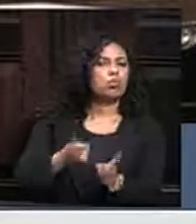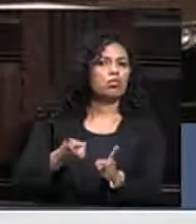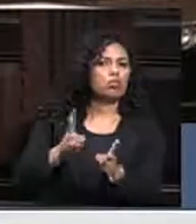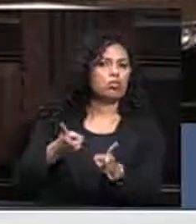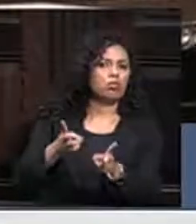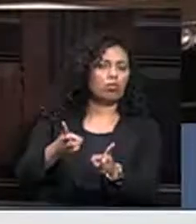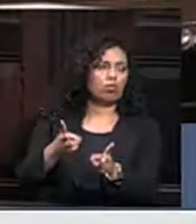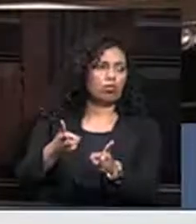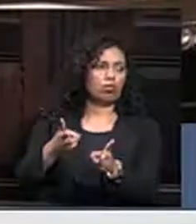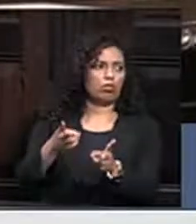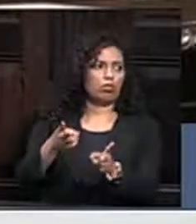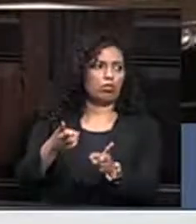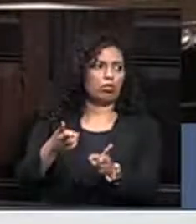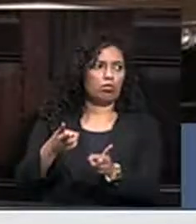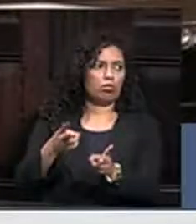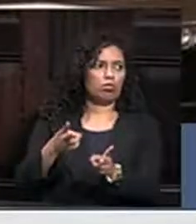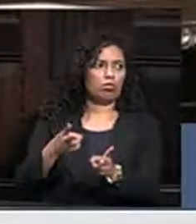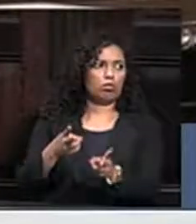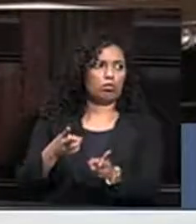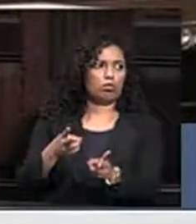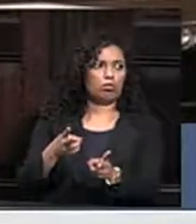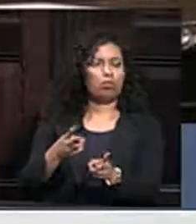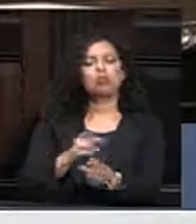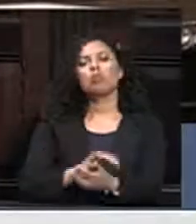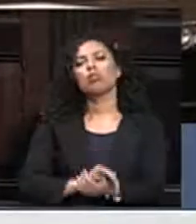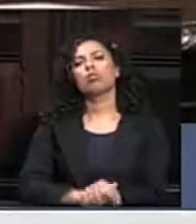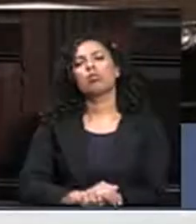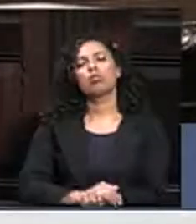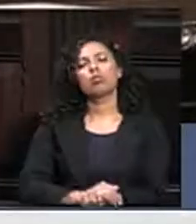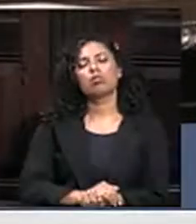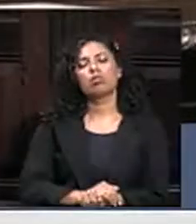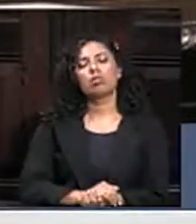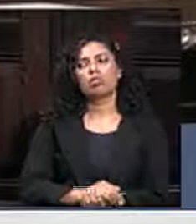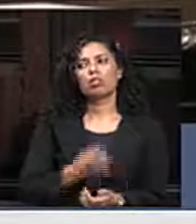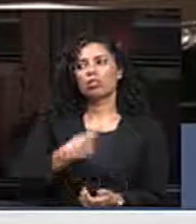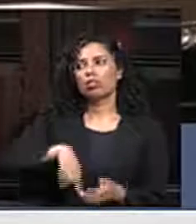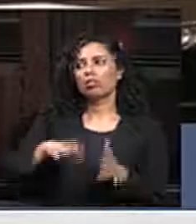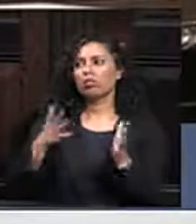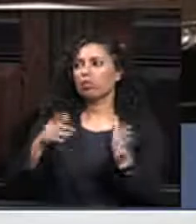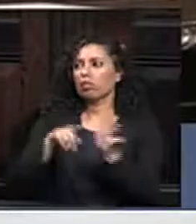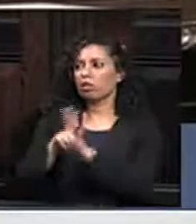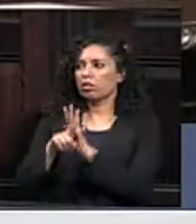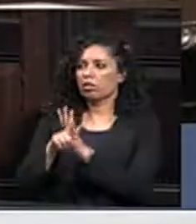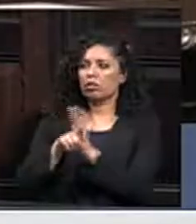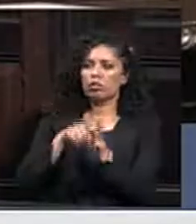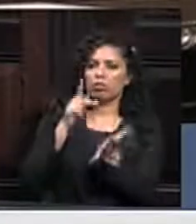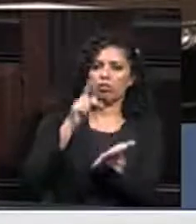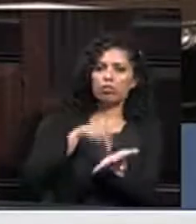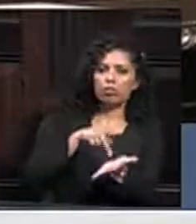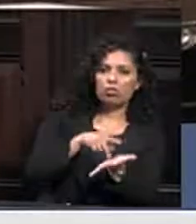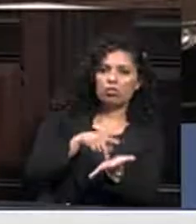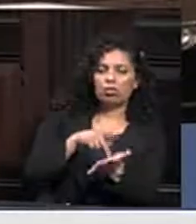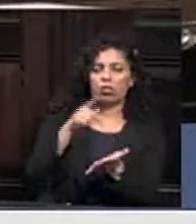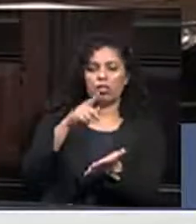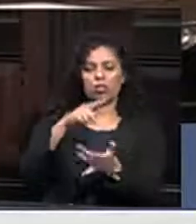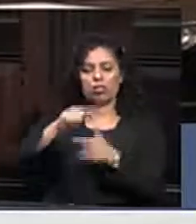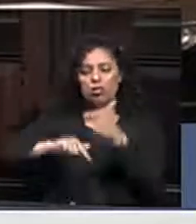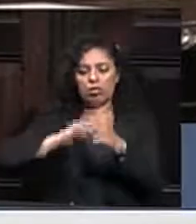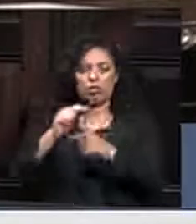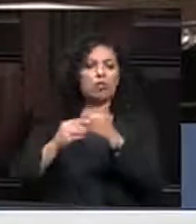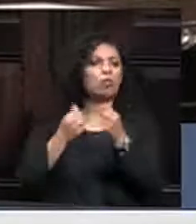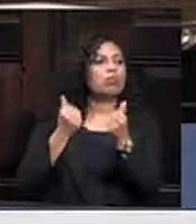uma comissão que quer efetivamente verificar como estão sendo adotadas